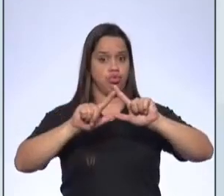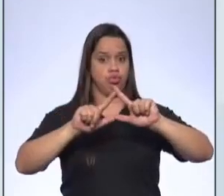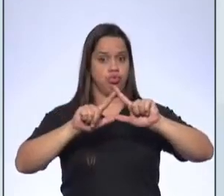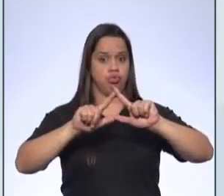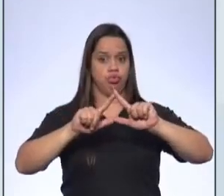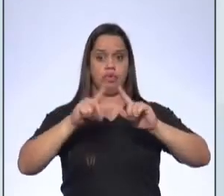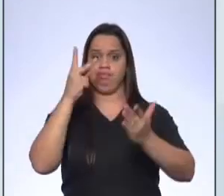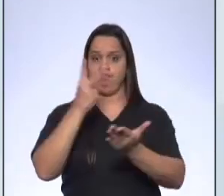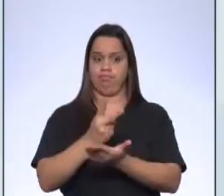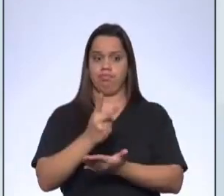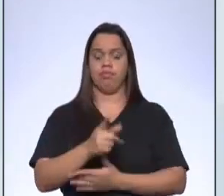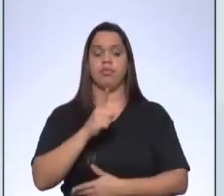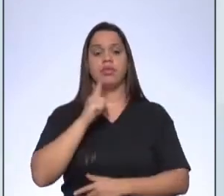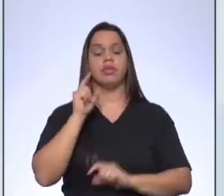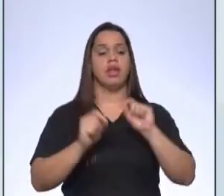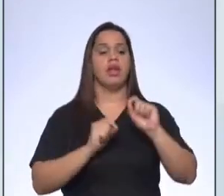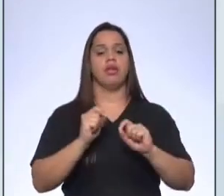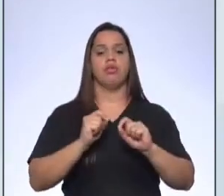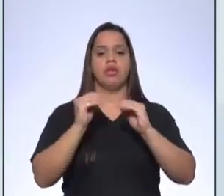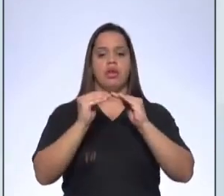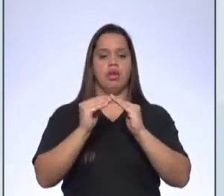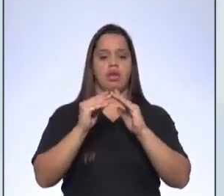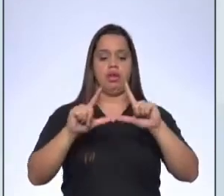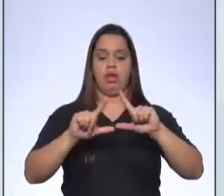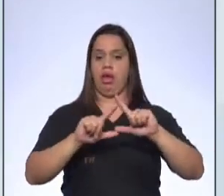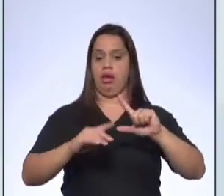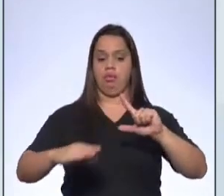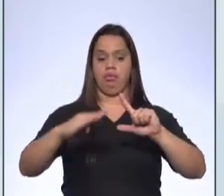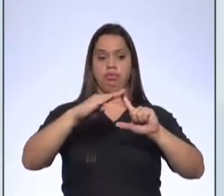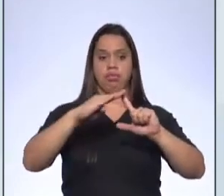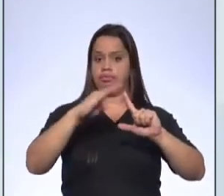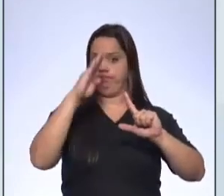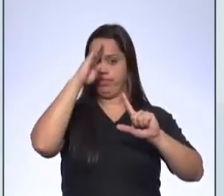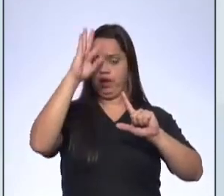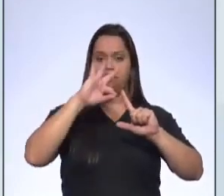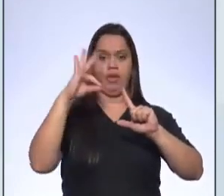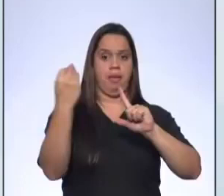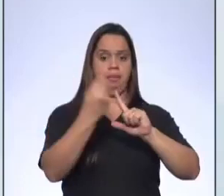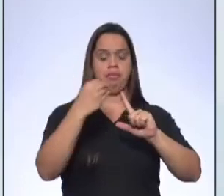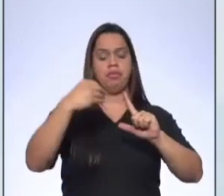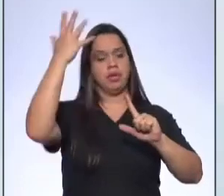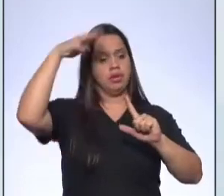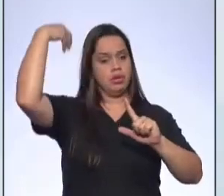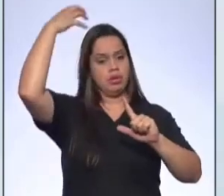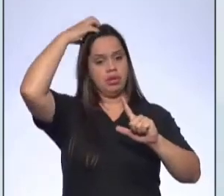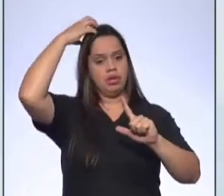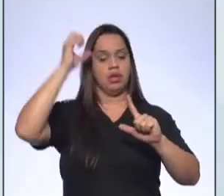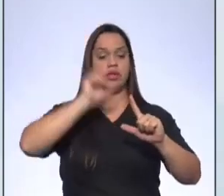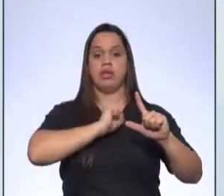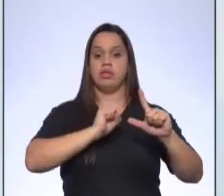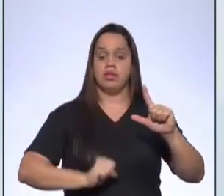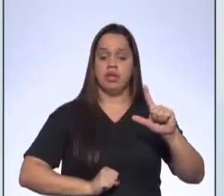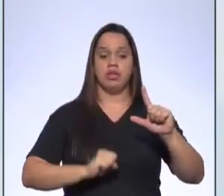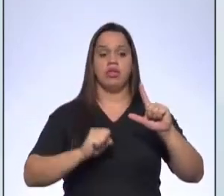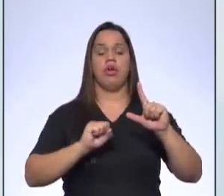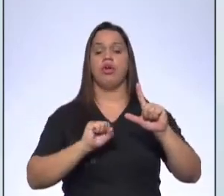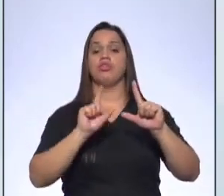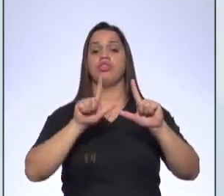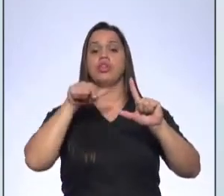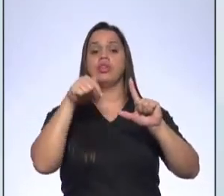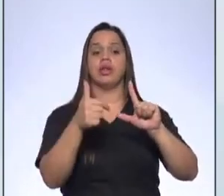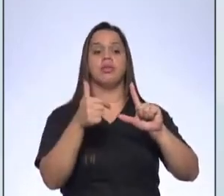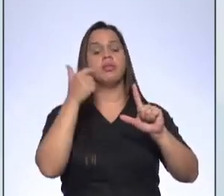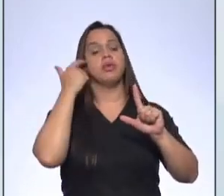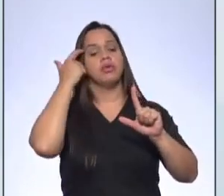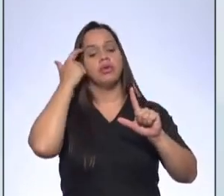aí, claro, na pirâmide o soberano, a família real, os nobres, os sacerdotes. E a partir